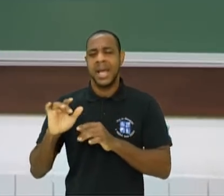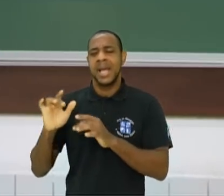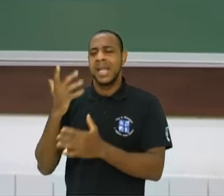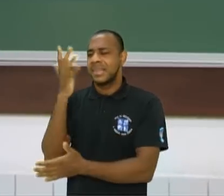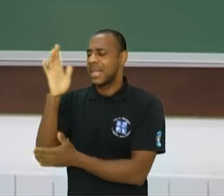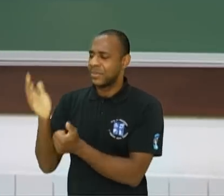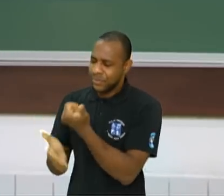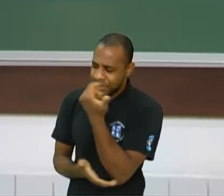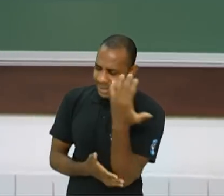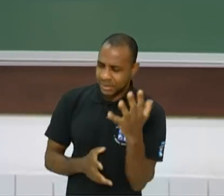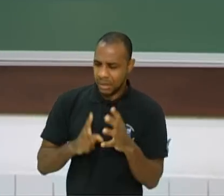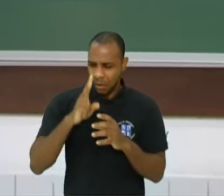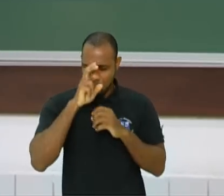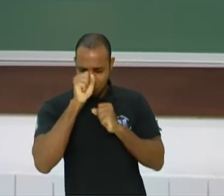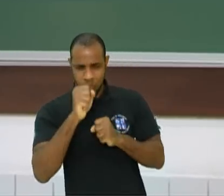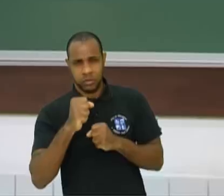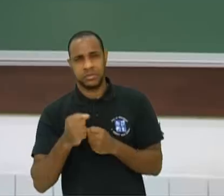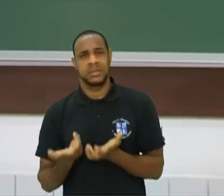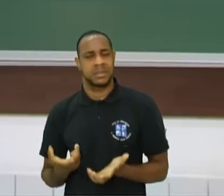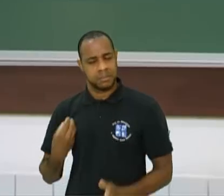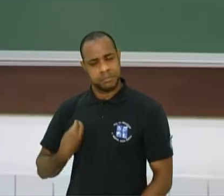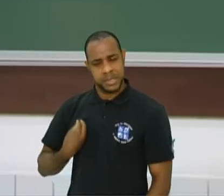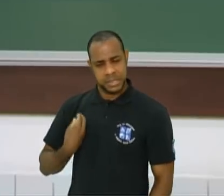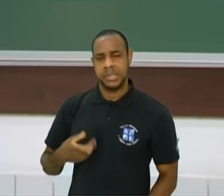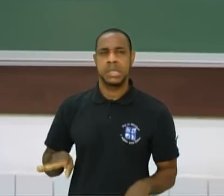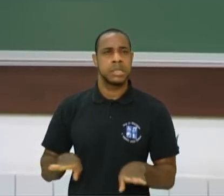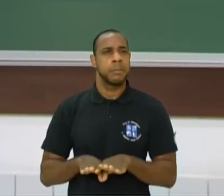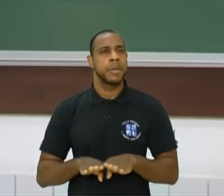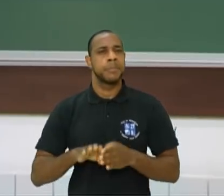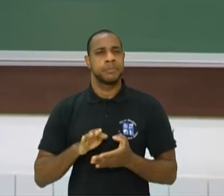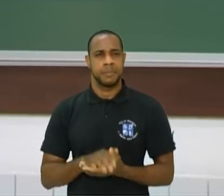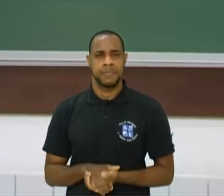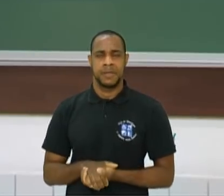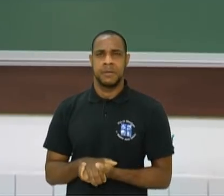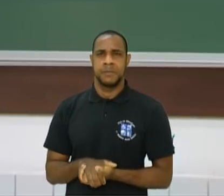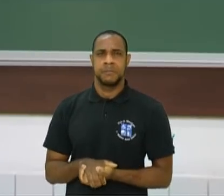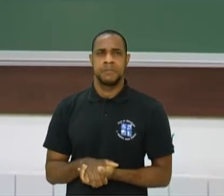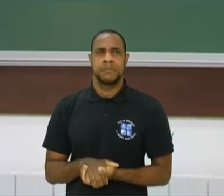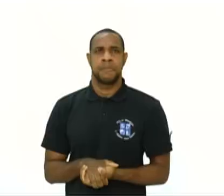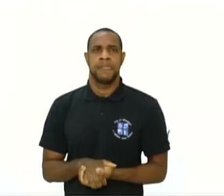mãe natureza. Então vai estar super presente também.